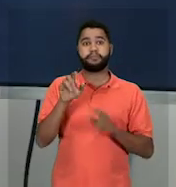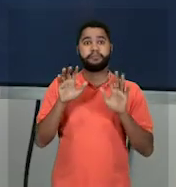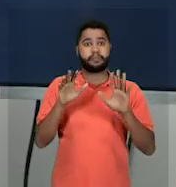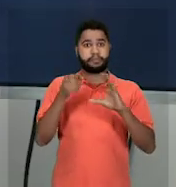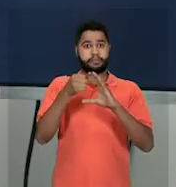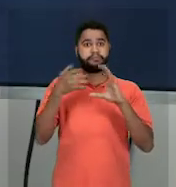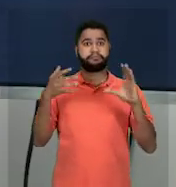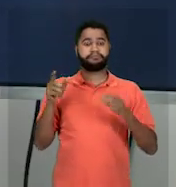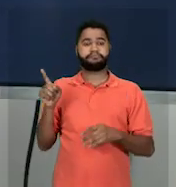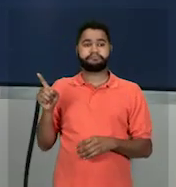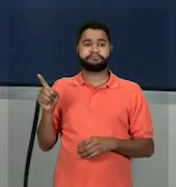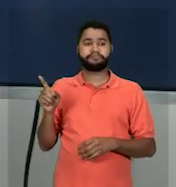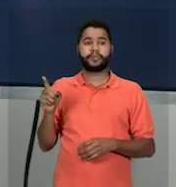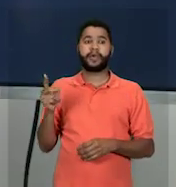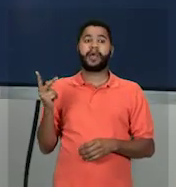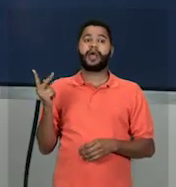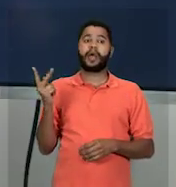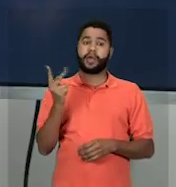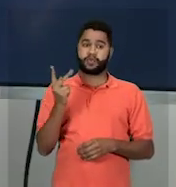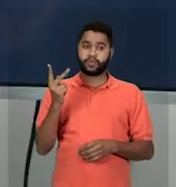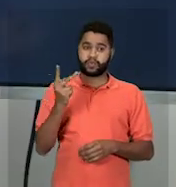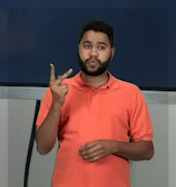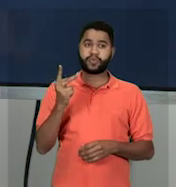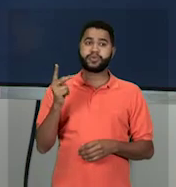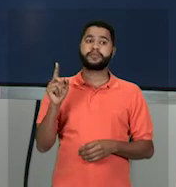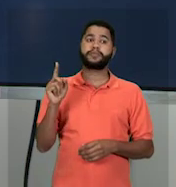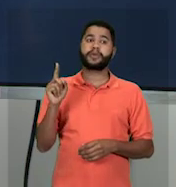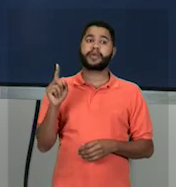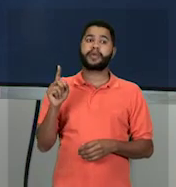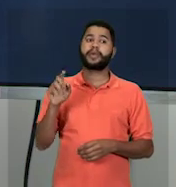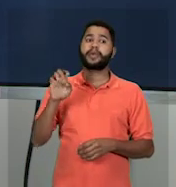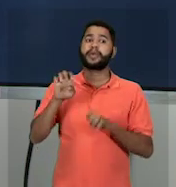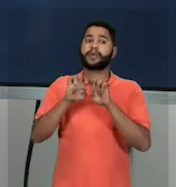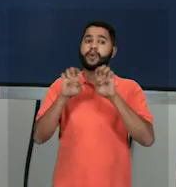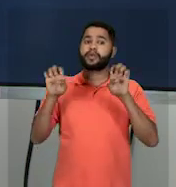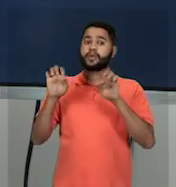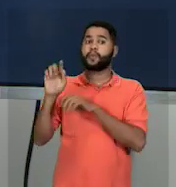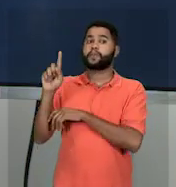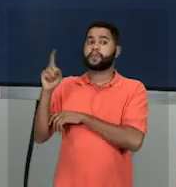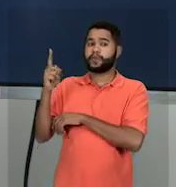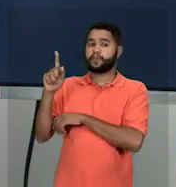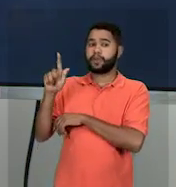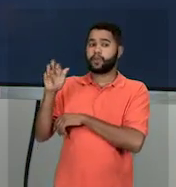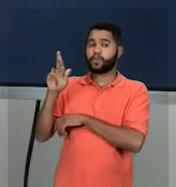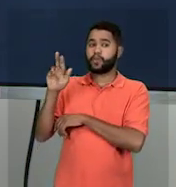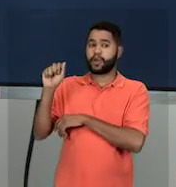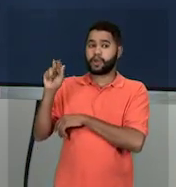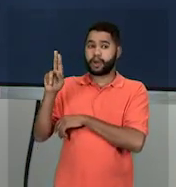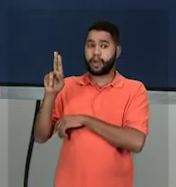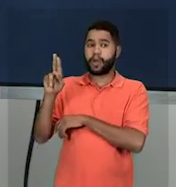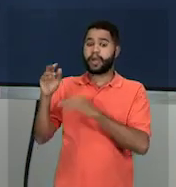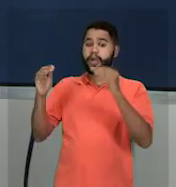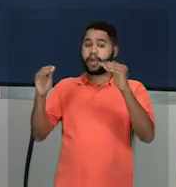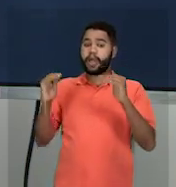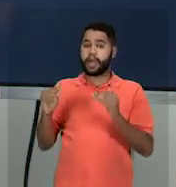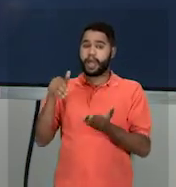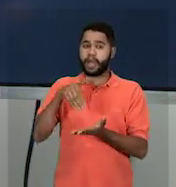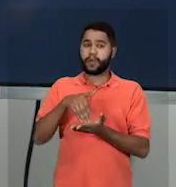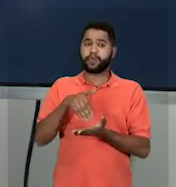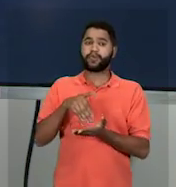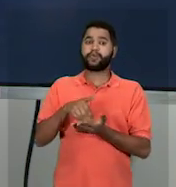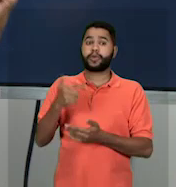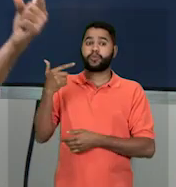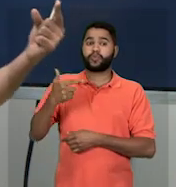características as duas primeiras nós chamamos de equação do primeiro grau e a última equação do segundo grau